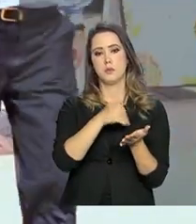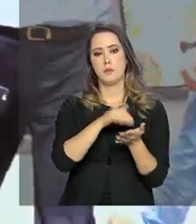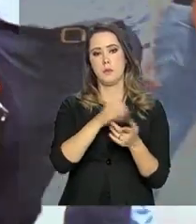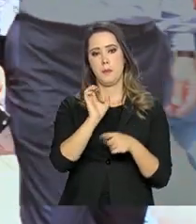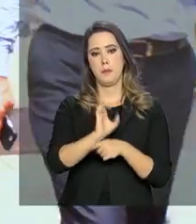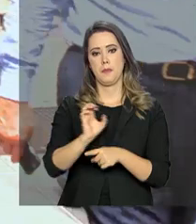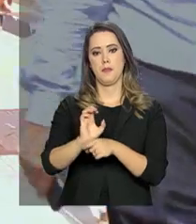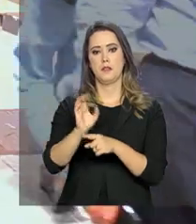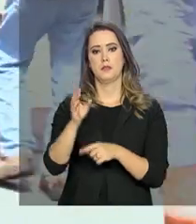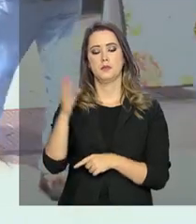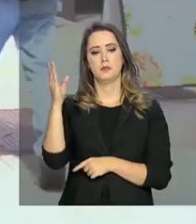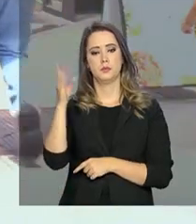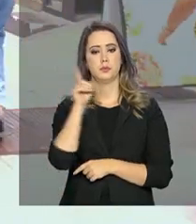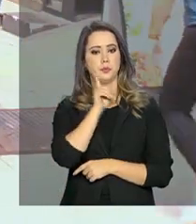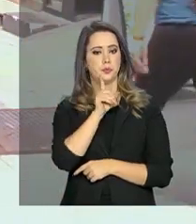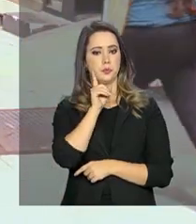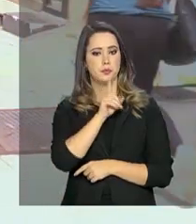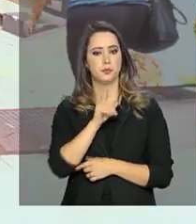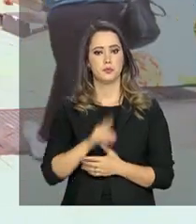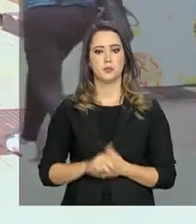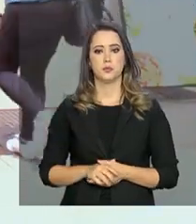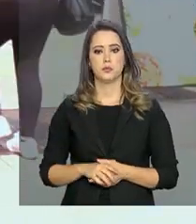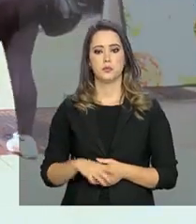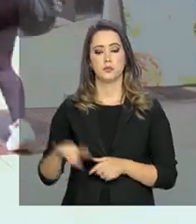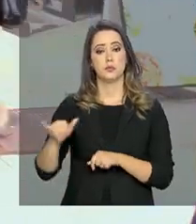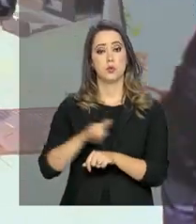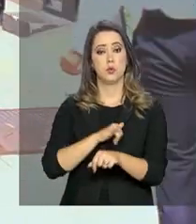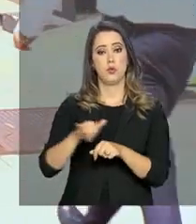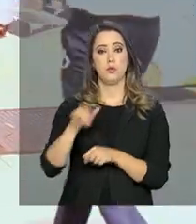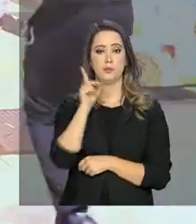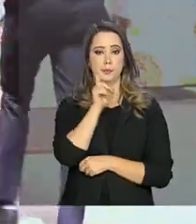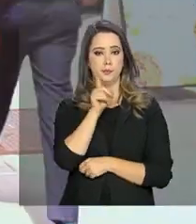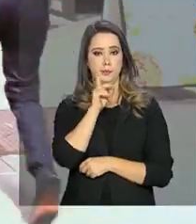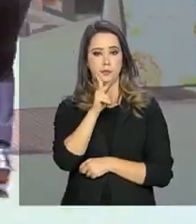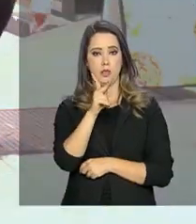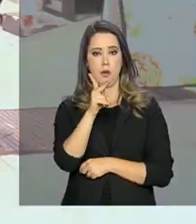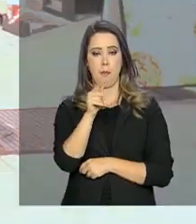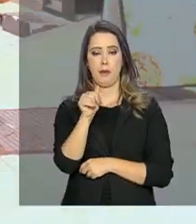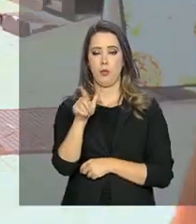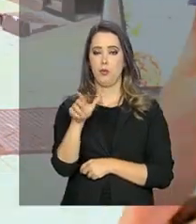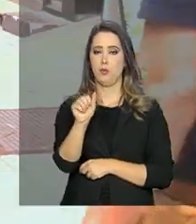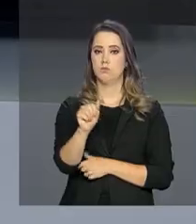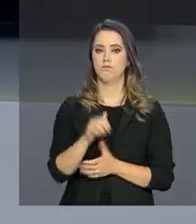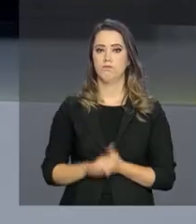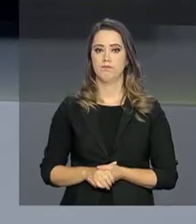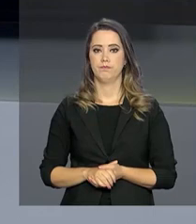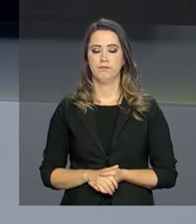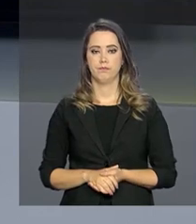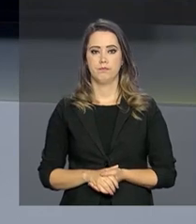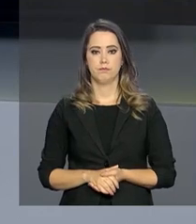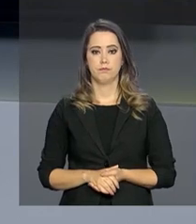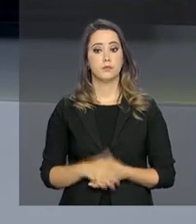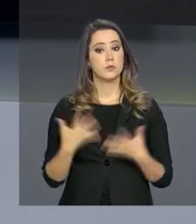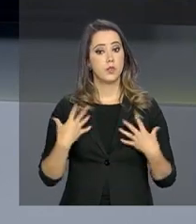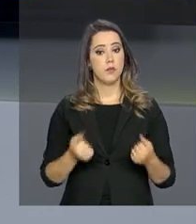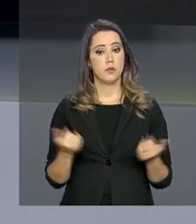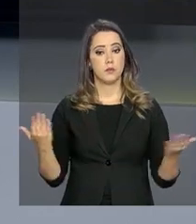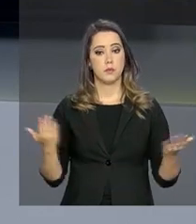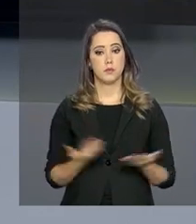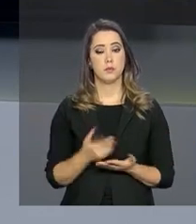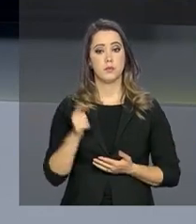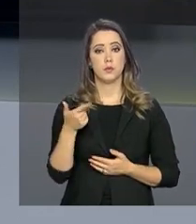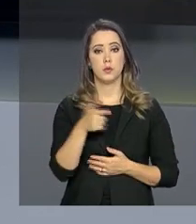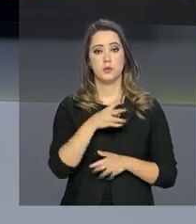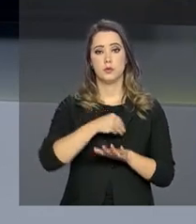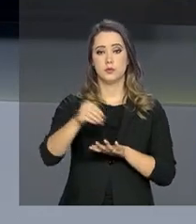americanos luis almagro de nova york nos estados unidos paula de hoje agora vamos para para